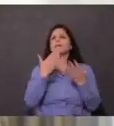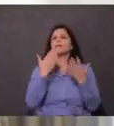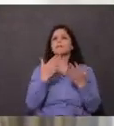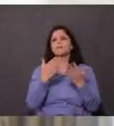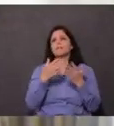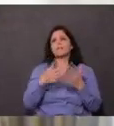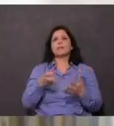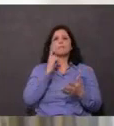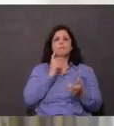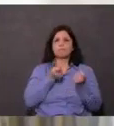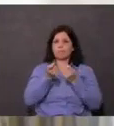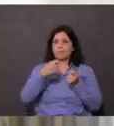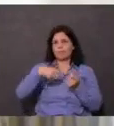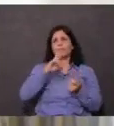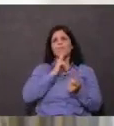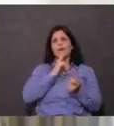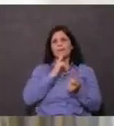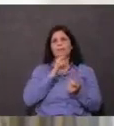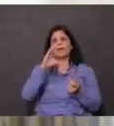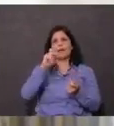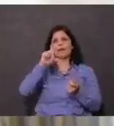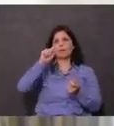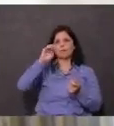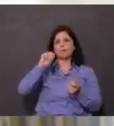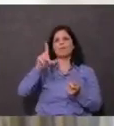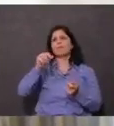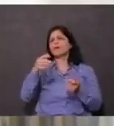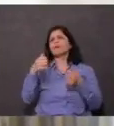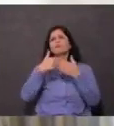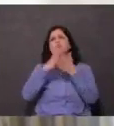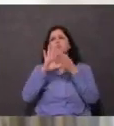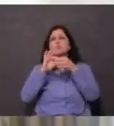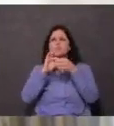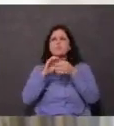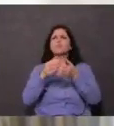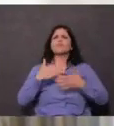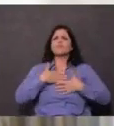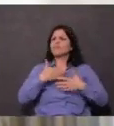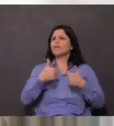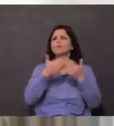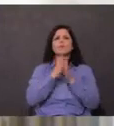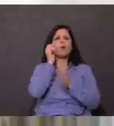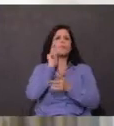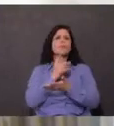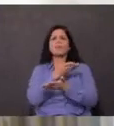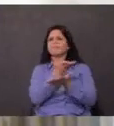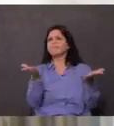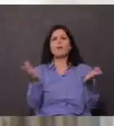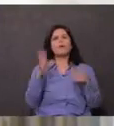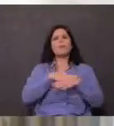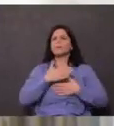Carlos Cabecinhas, e a todos os seus colaboradores deste santuário, e a todos os voluntários e voluntárias pela